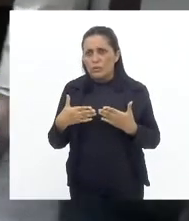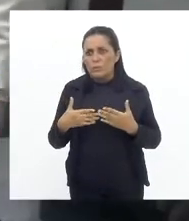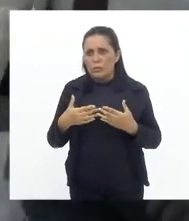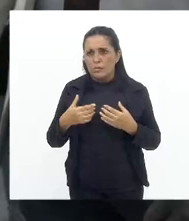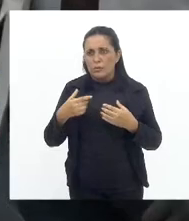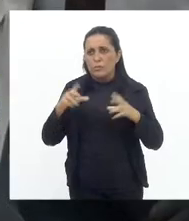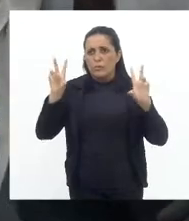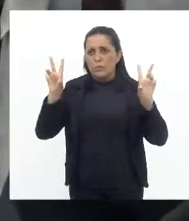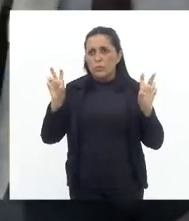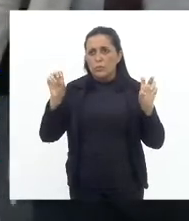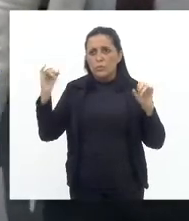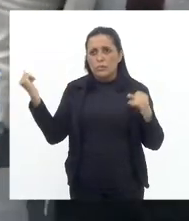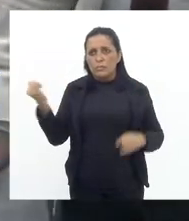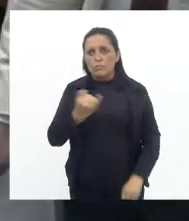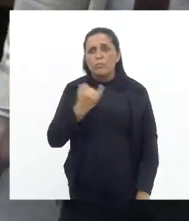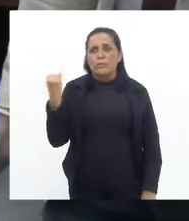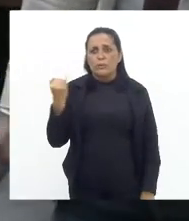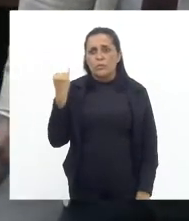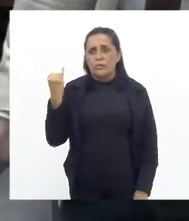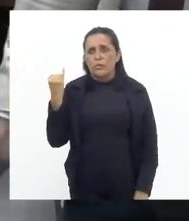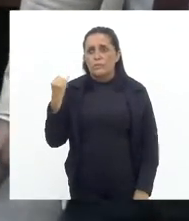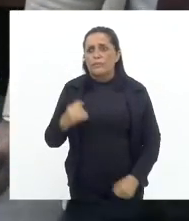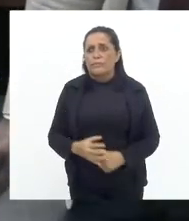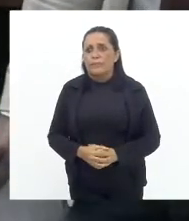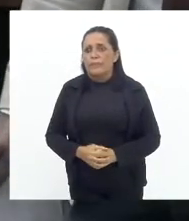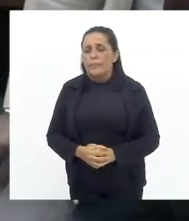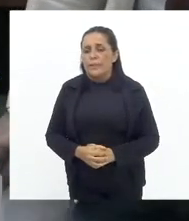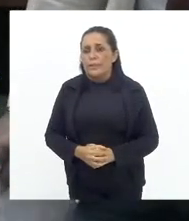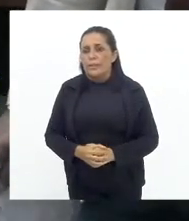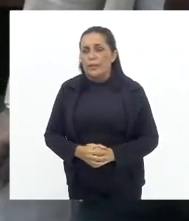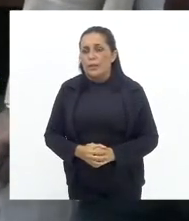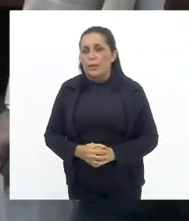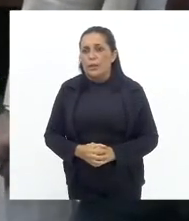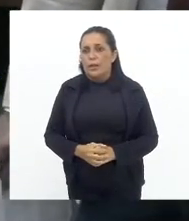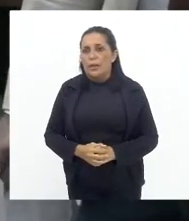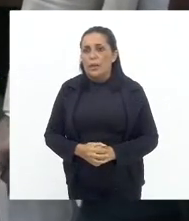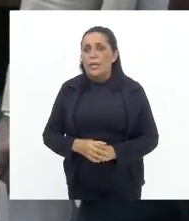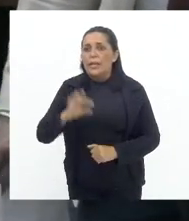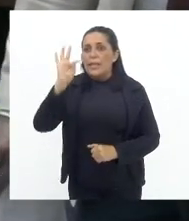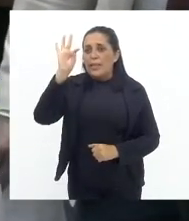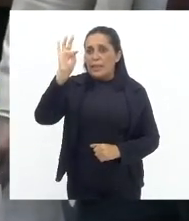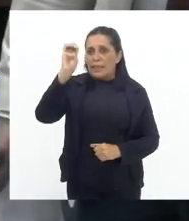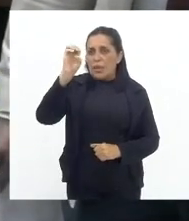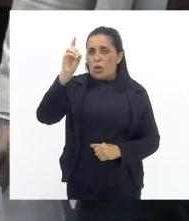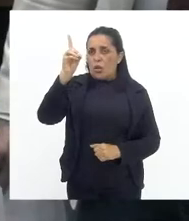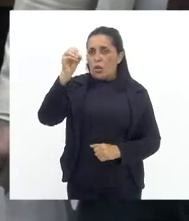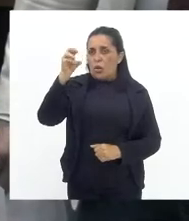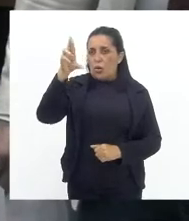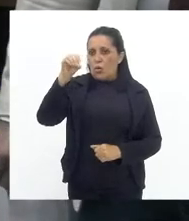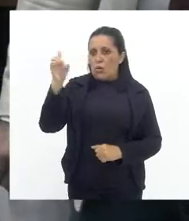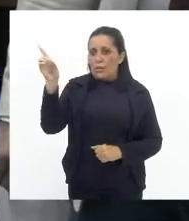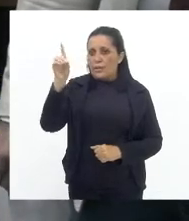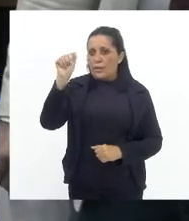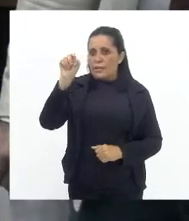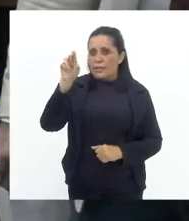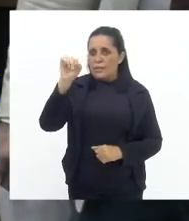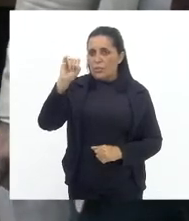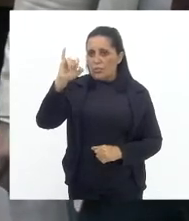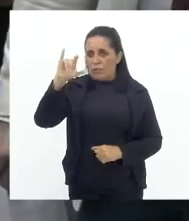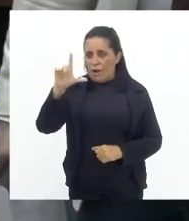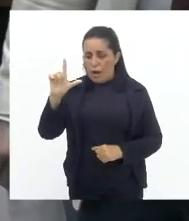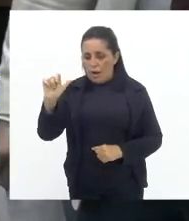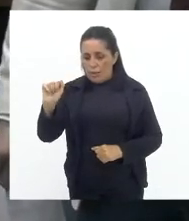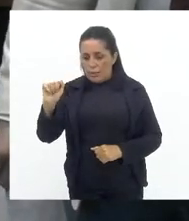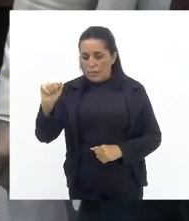aqui um assunto que extrema relevância o que ali na Teodoro da Silva do lado da UERJ seu